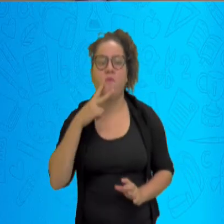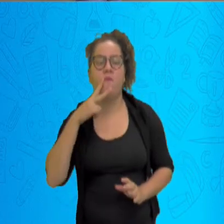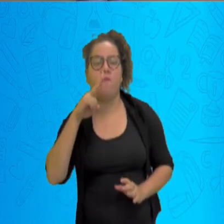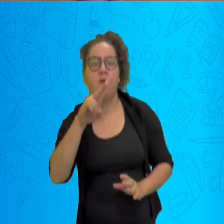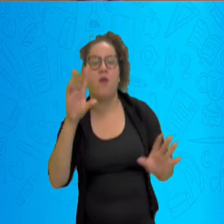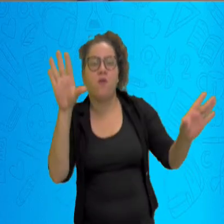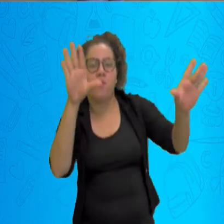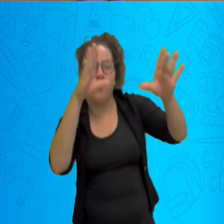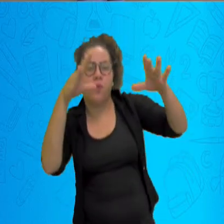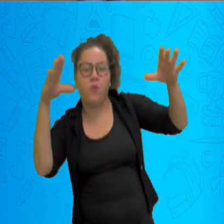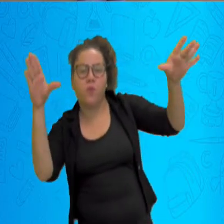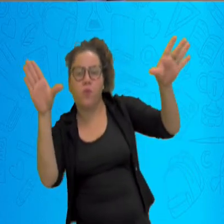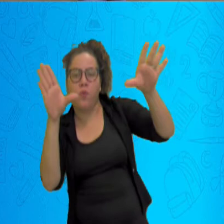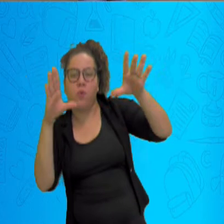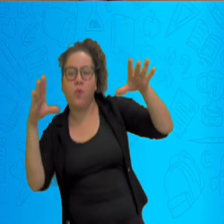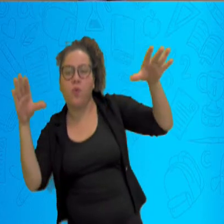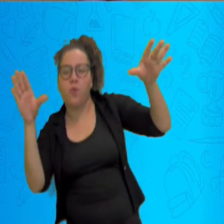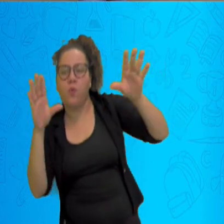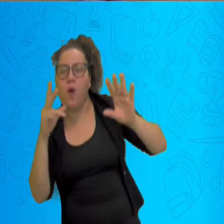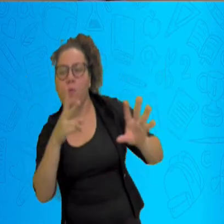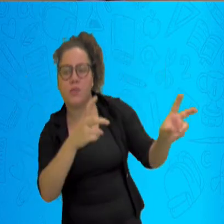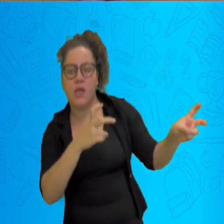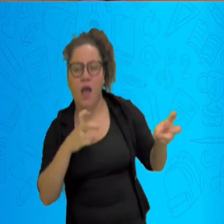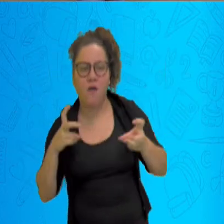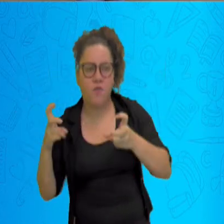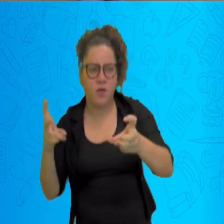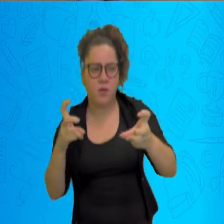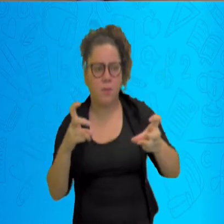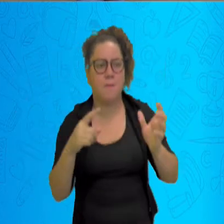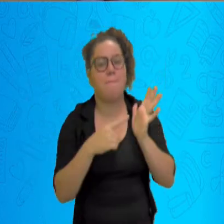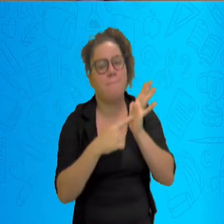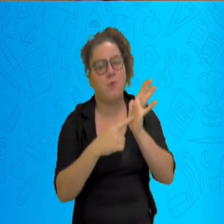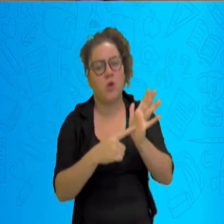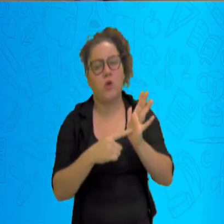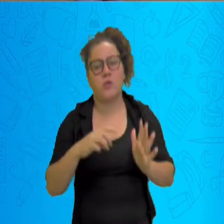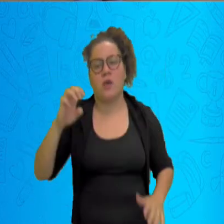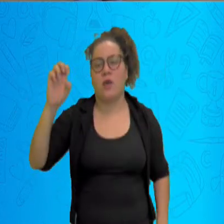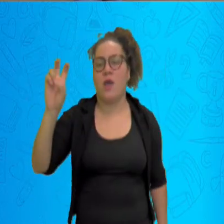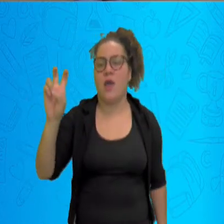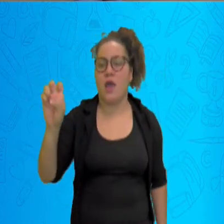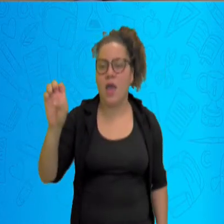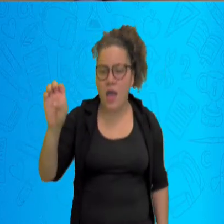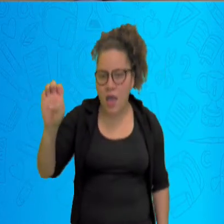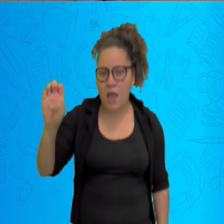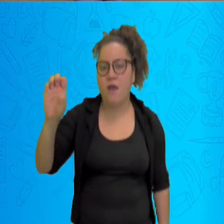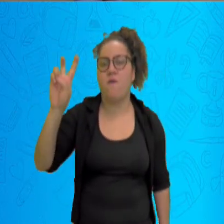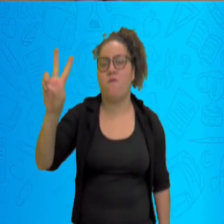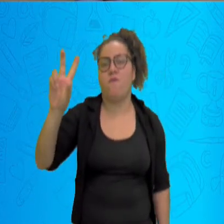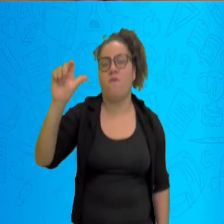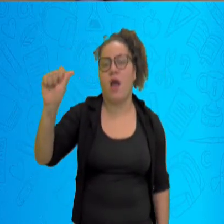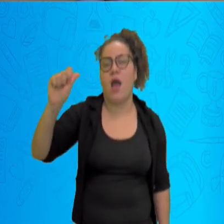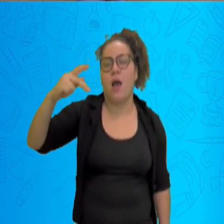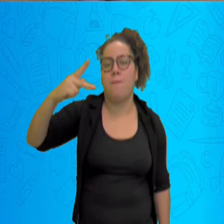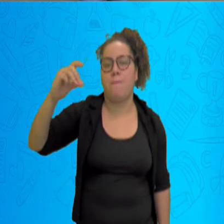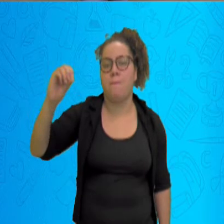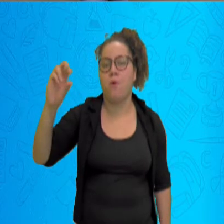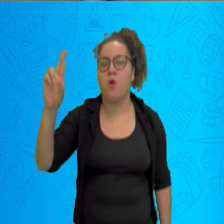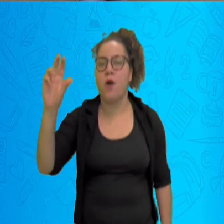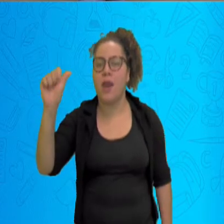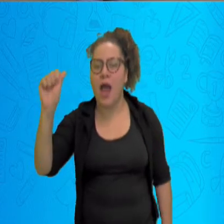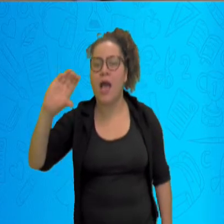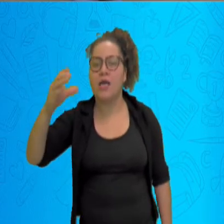Olha, essa fumaça representa o quê? A evaporação da água. Você